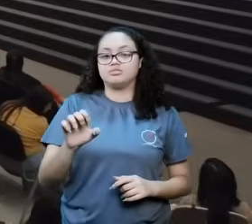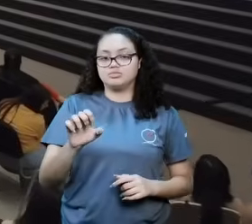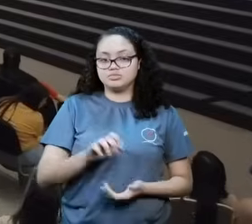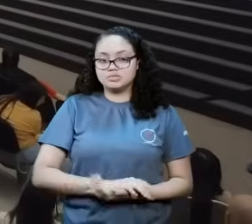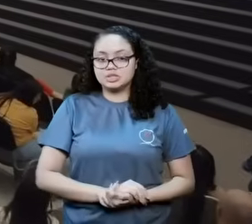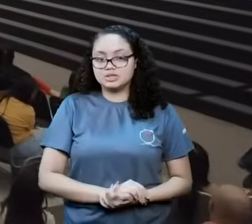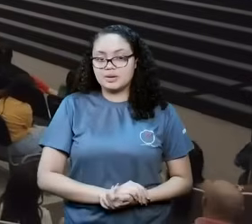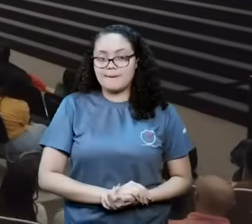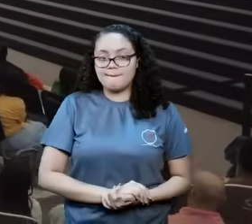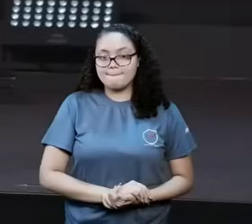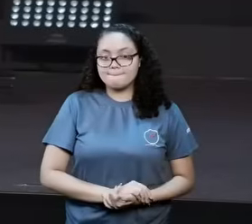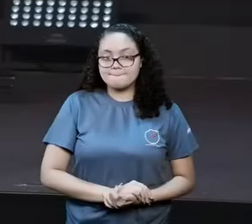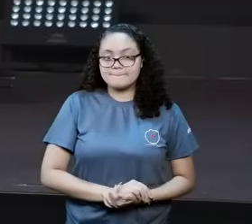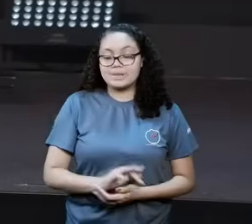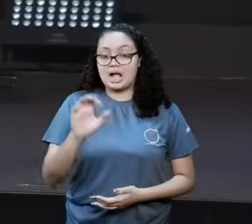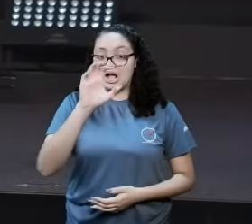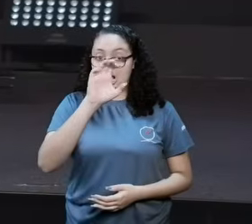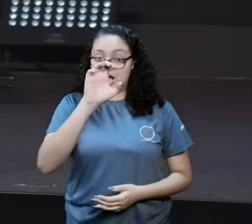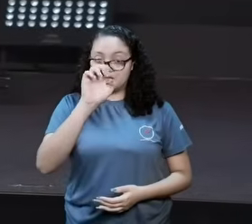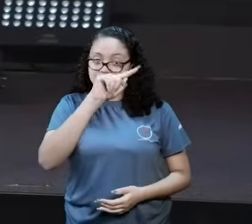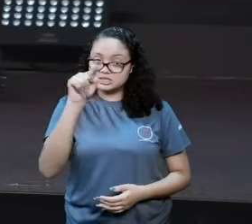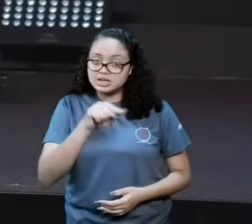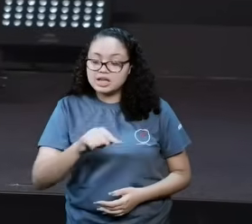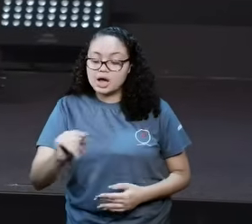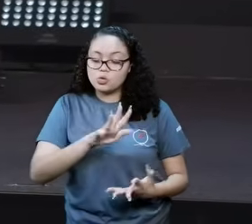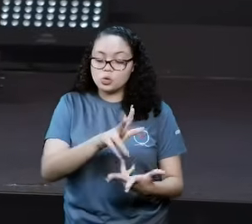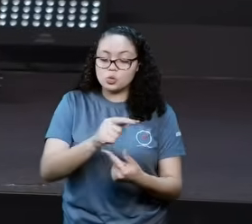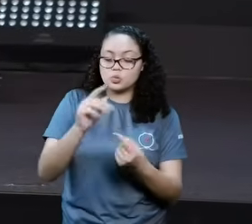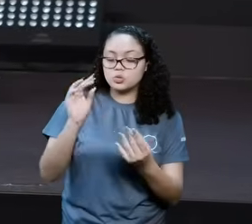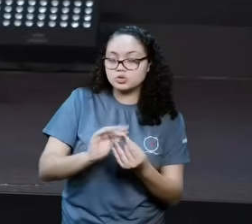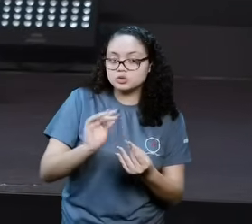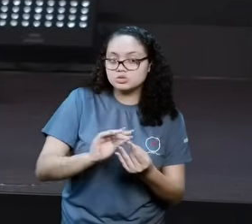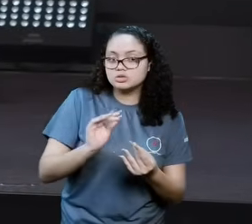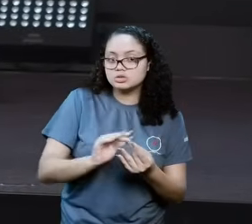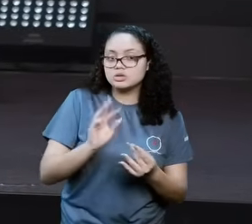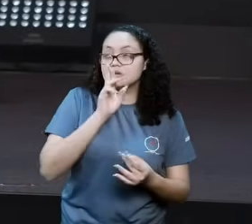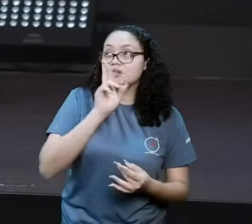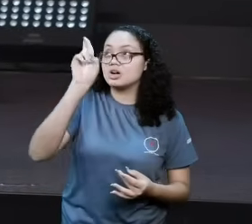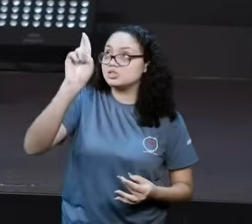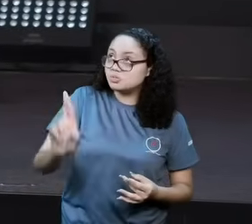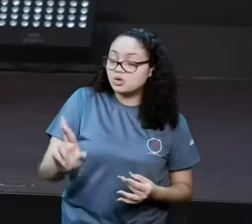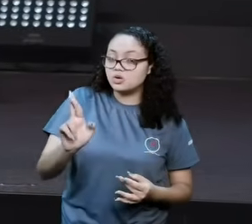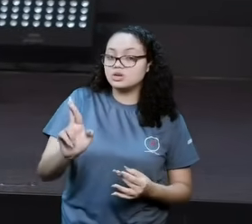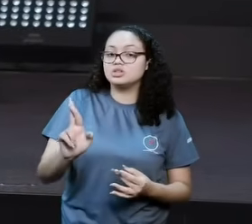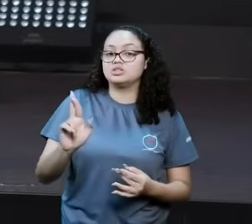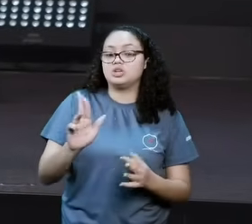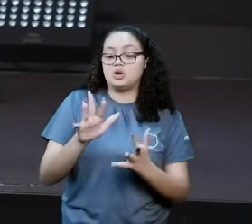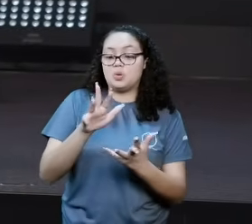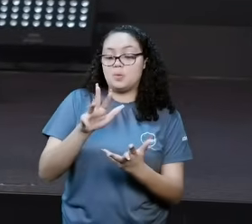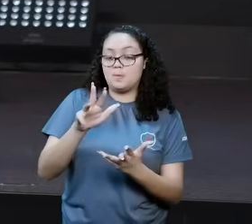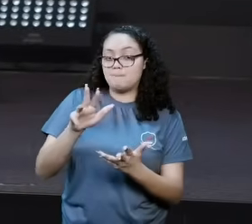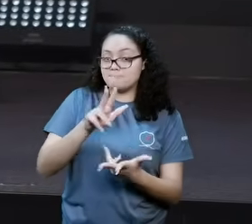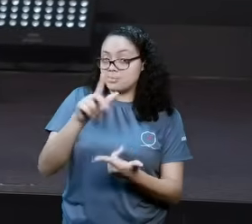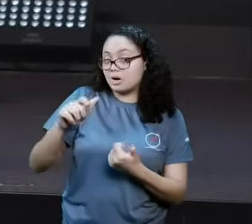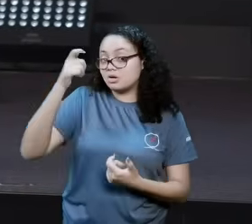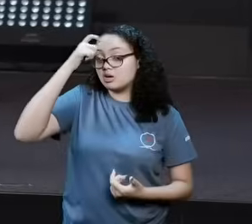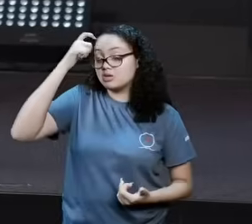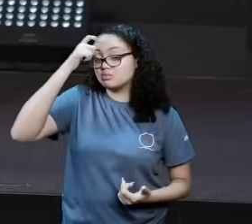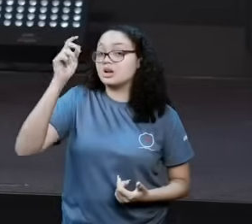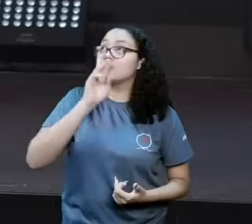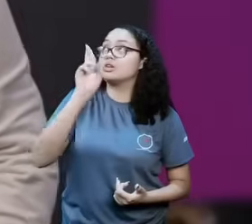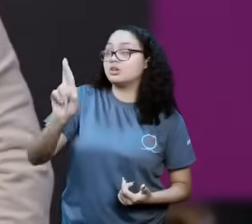amém. Só que Ezequiel, no mundo espiritual, responde numa dimensão de consciência